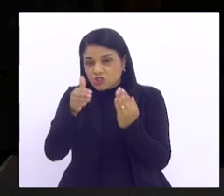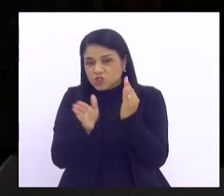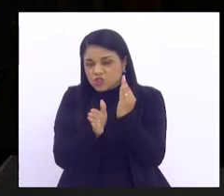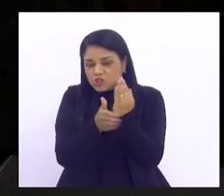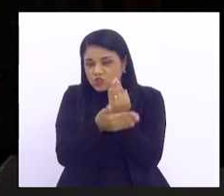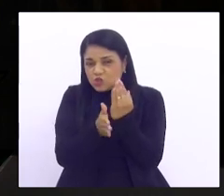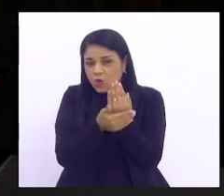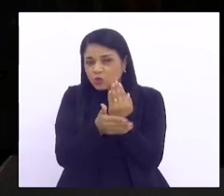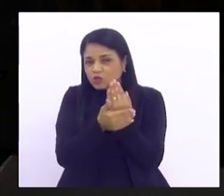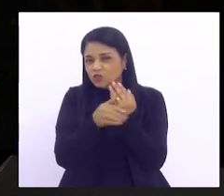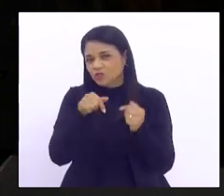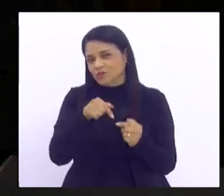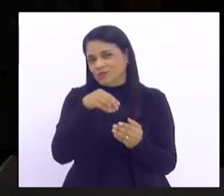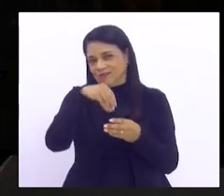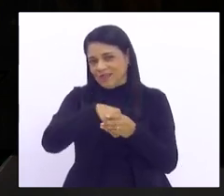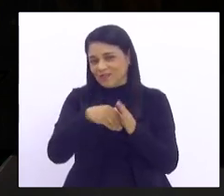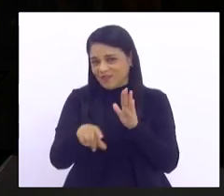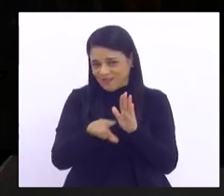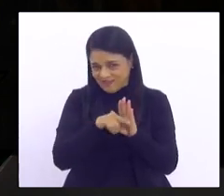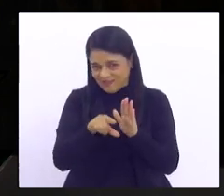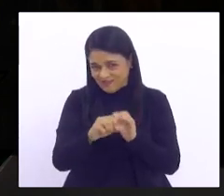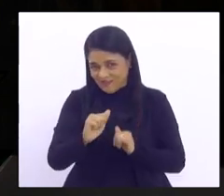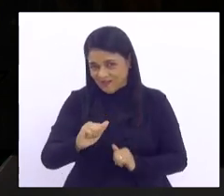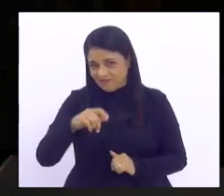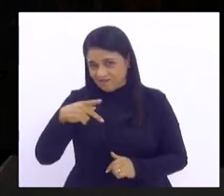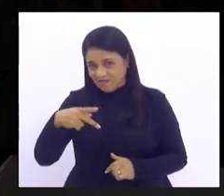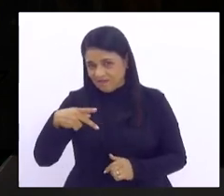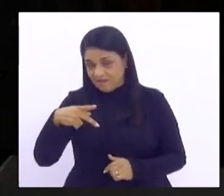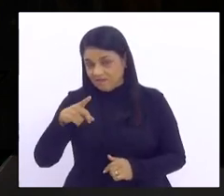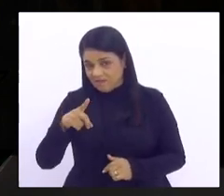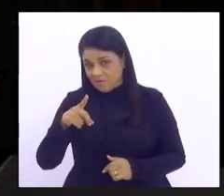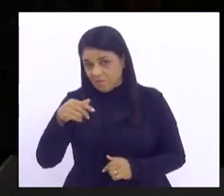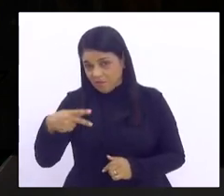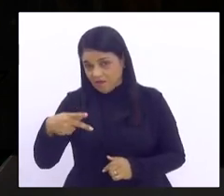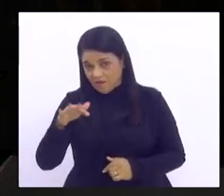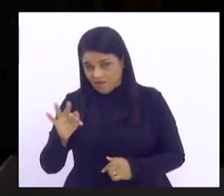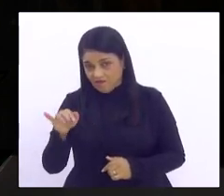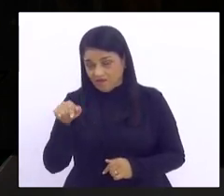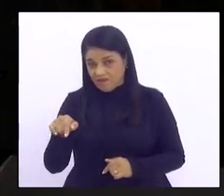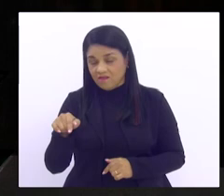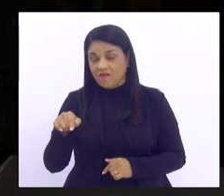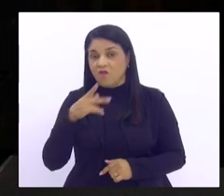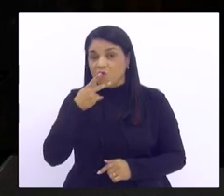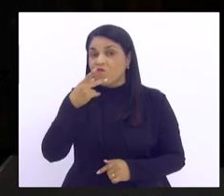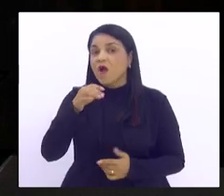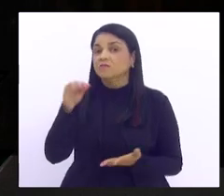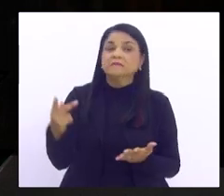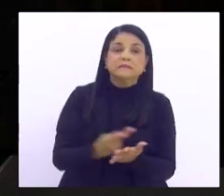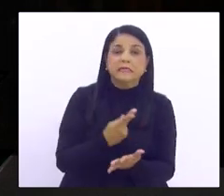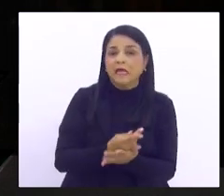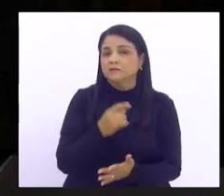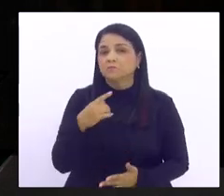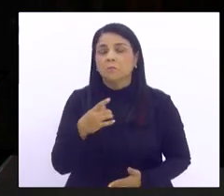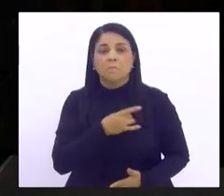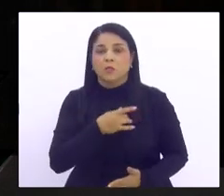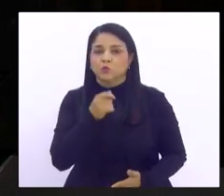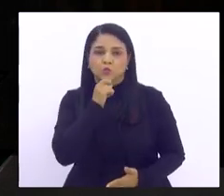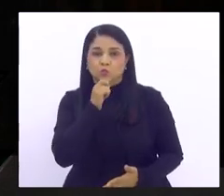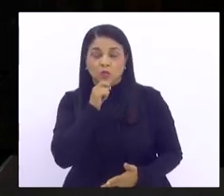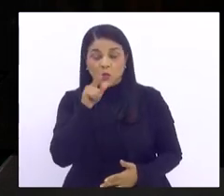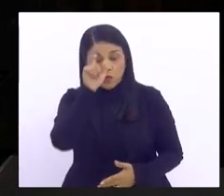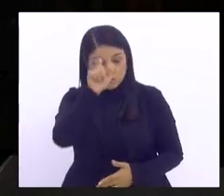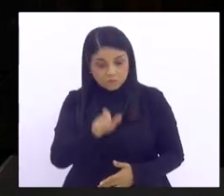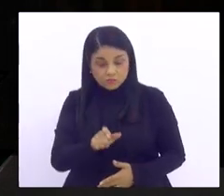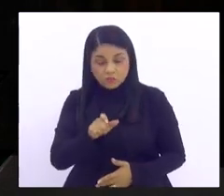442. E por que eu falo isso sem medo de errar? Porque se eles desqualificam, despersonificam a